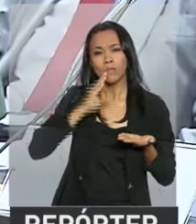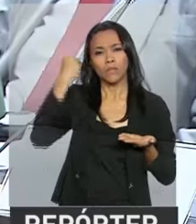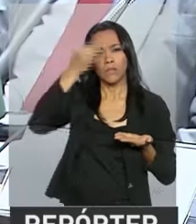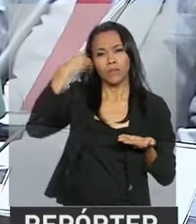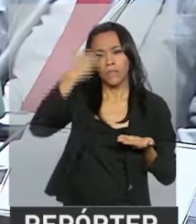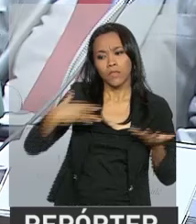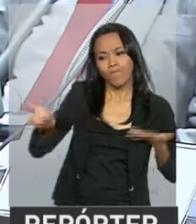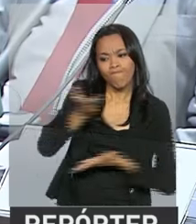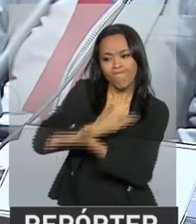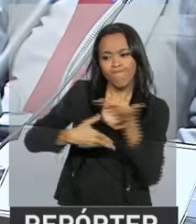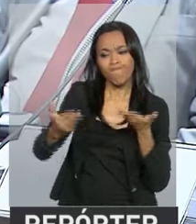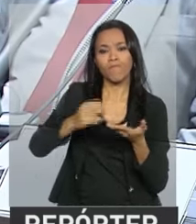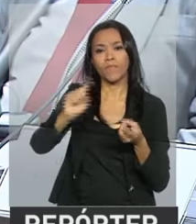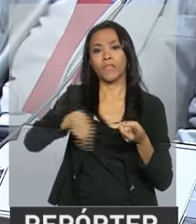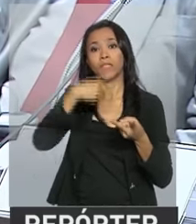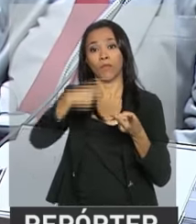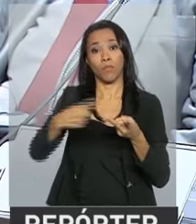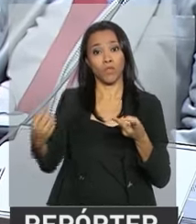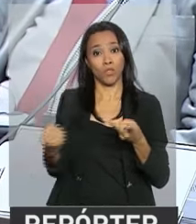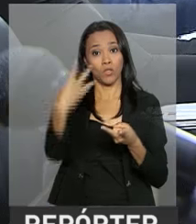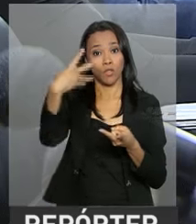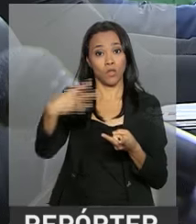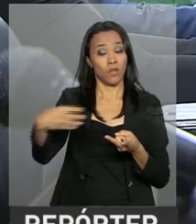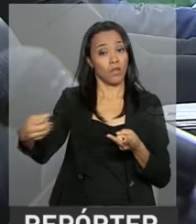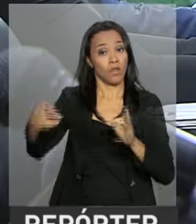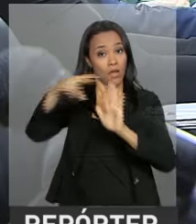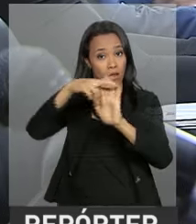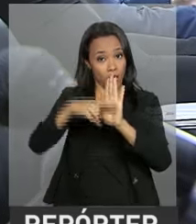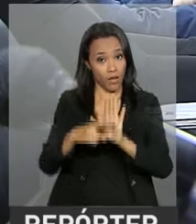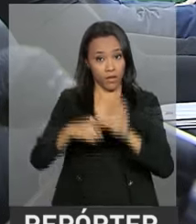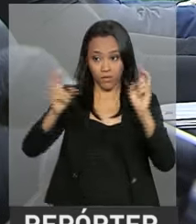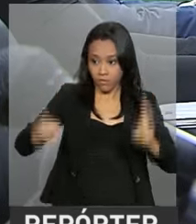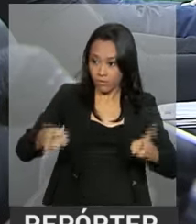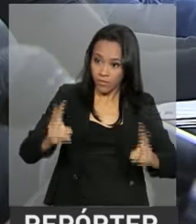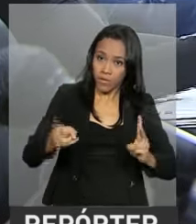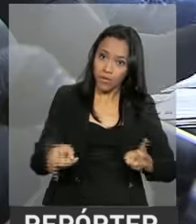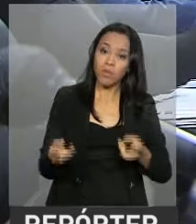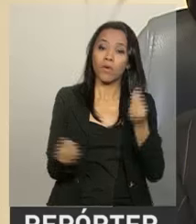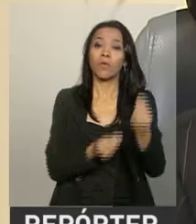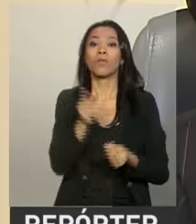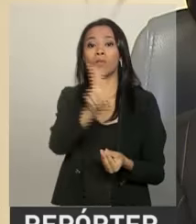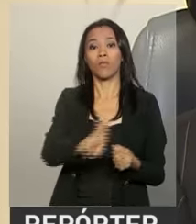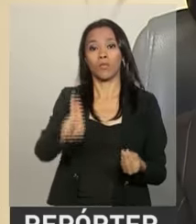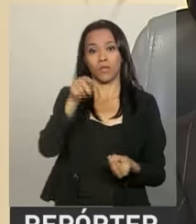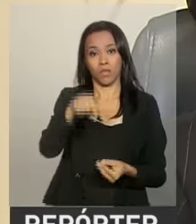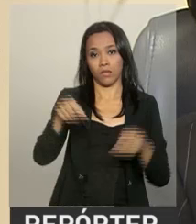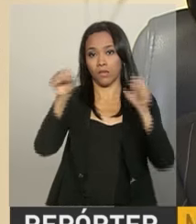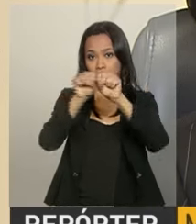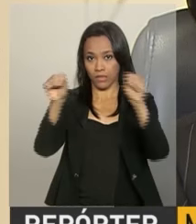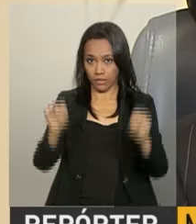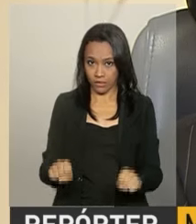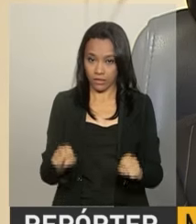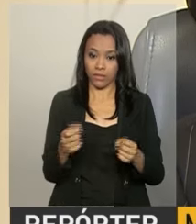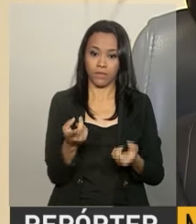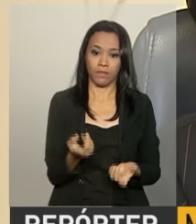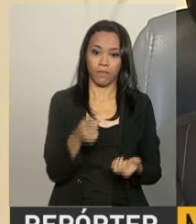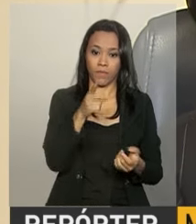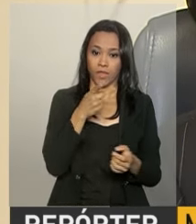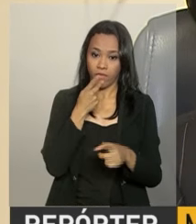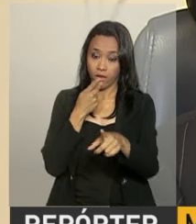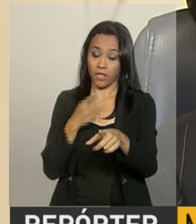segundo vai estabelecer normas semelhantes quanto às regras de uso do sistema eu tenho absoluta confiança e